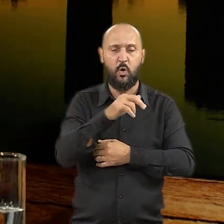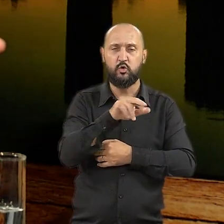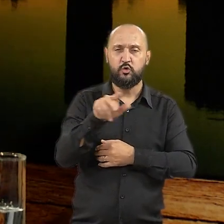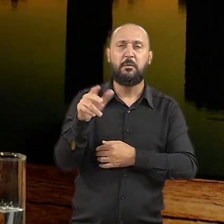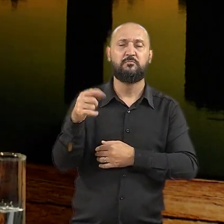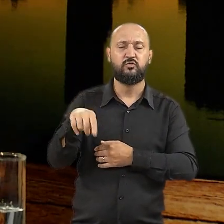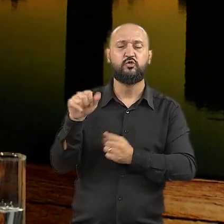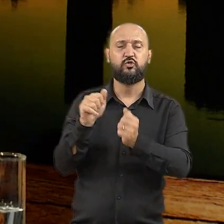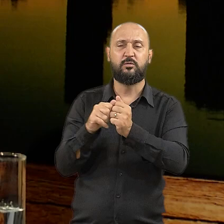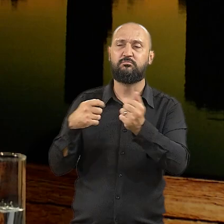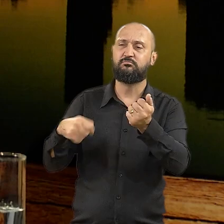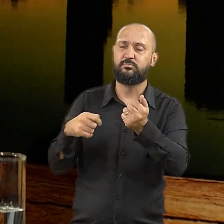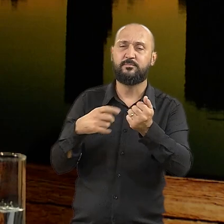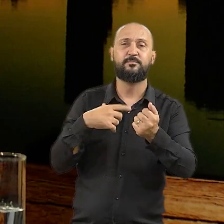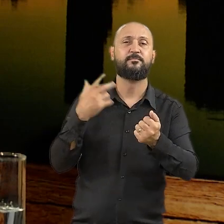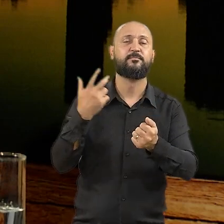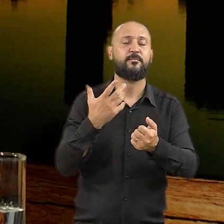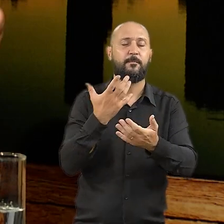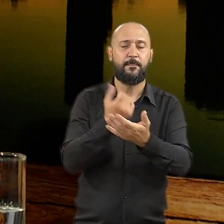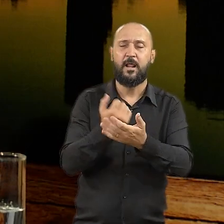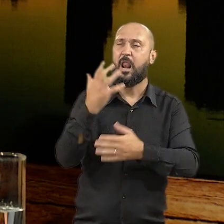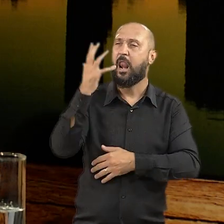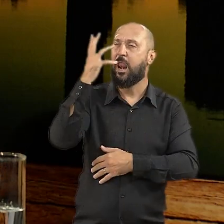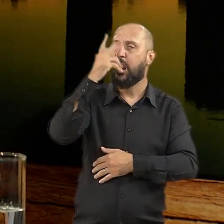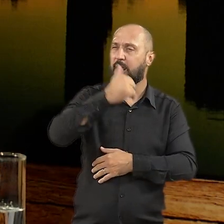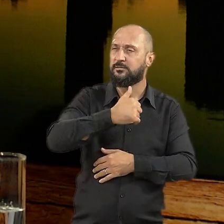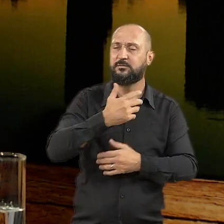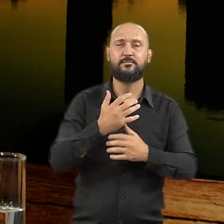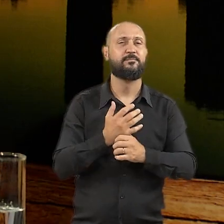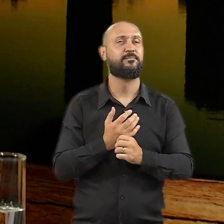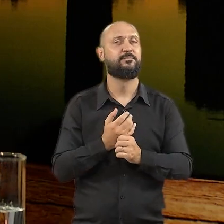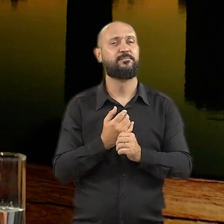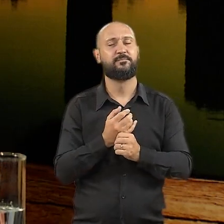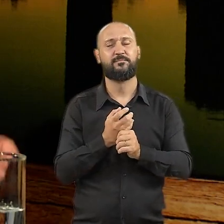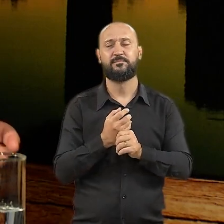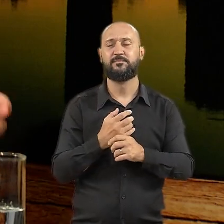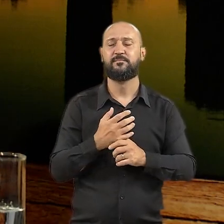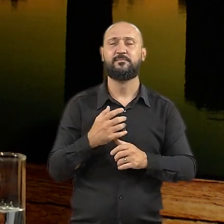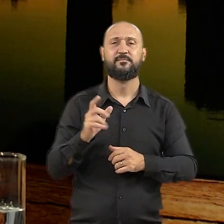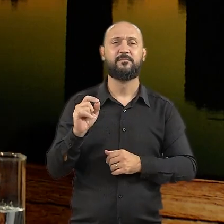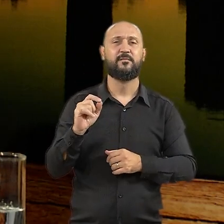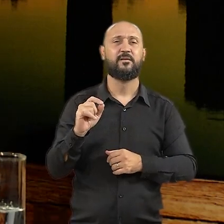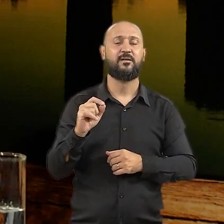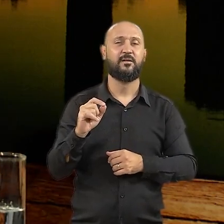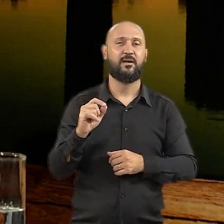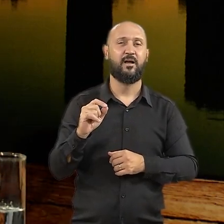E os irmãos mesmo. Nós gravamos esse show lindíssimo.